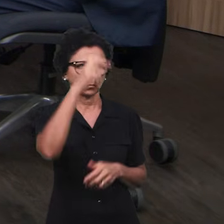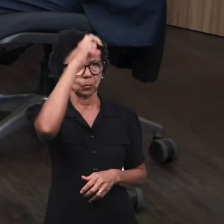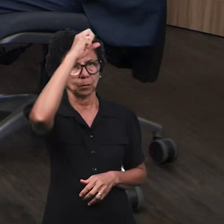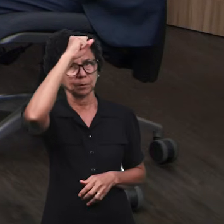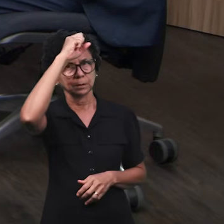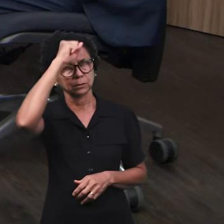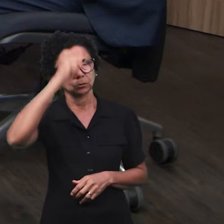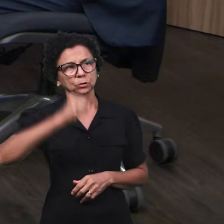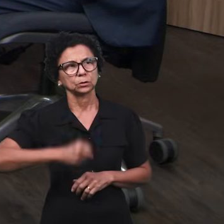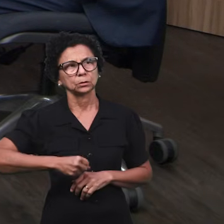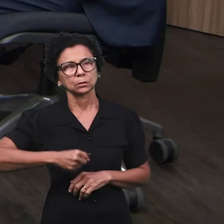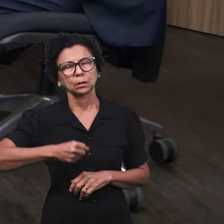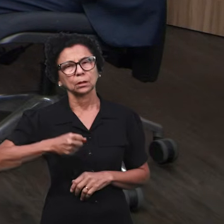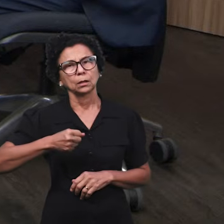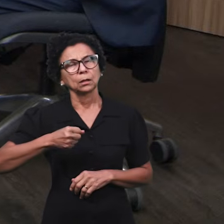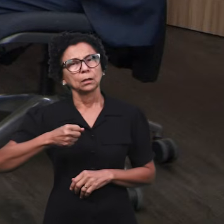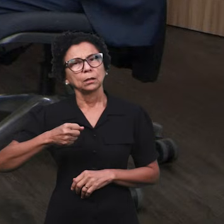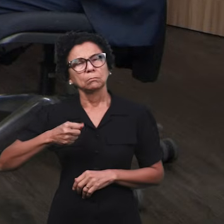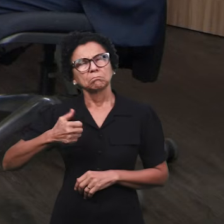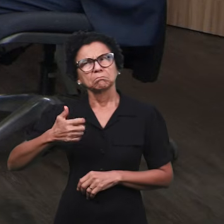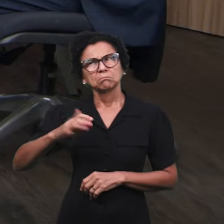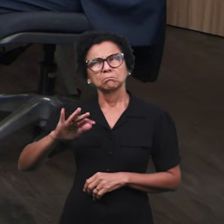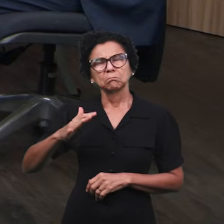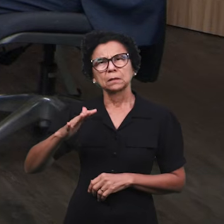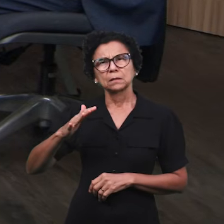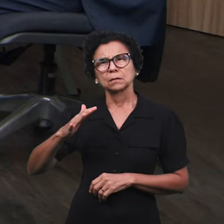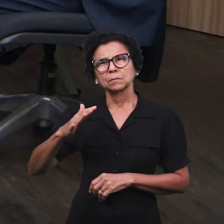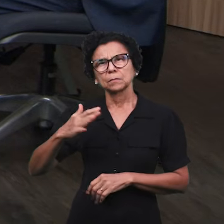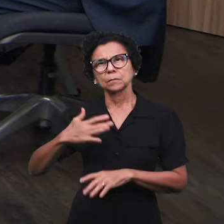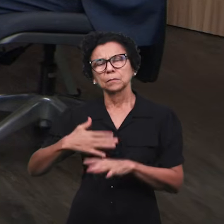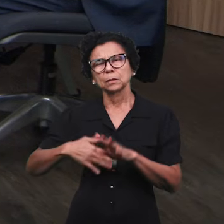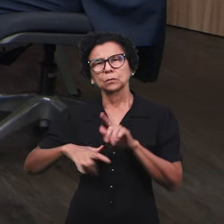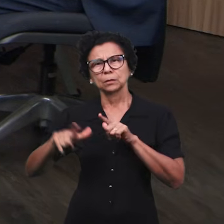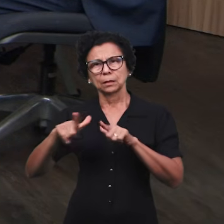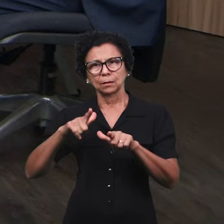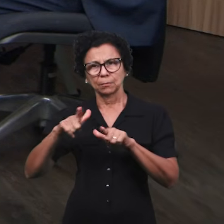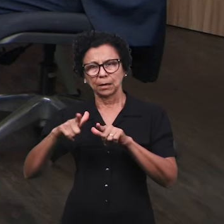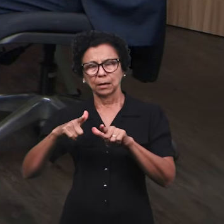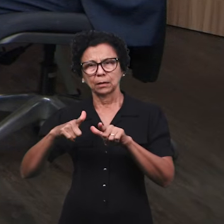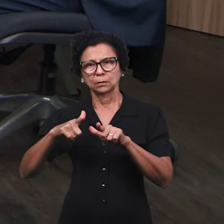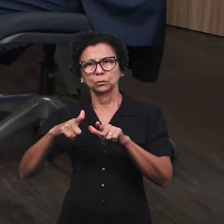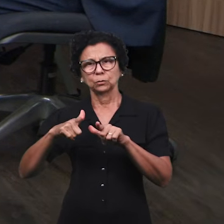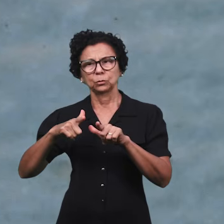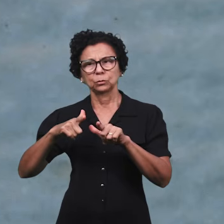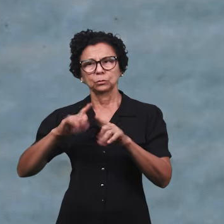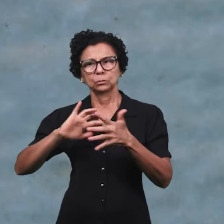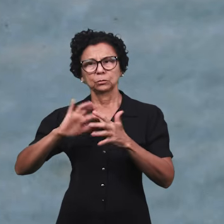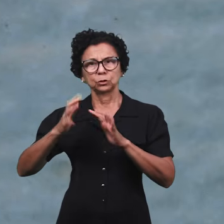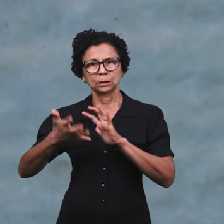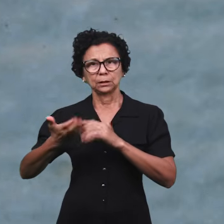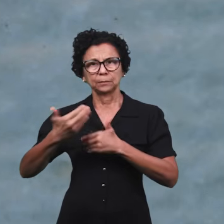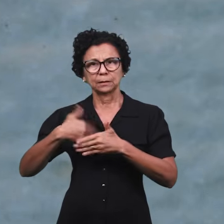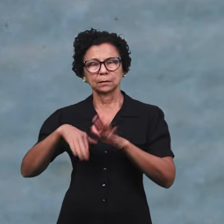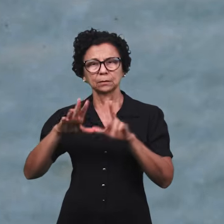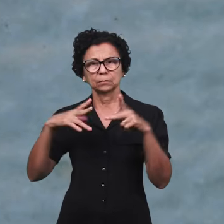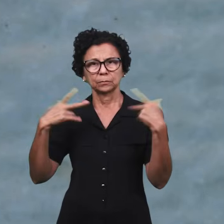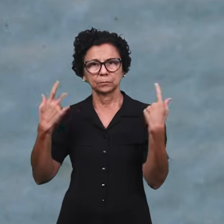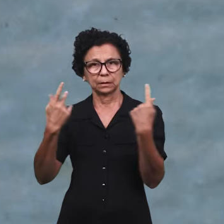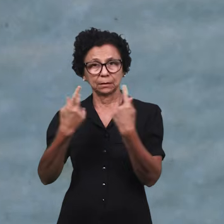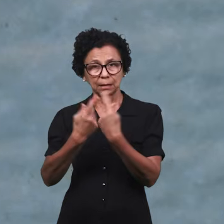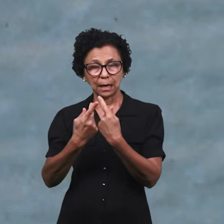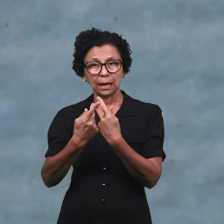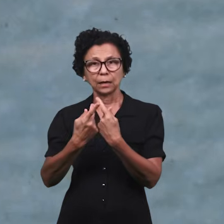15 anos eu estou envolvido com o trabalho de vocês dentro da questão da comunicação no presbitério, das